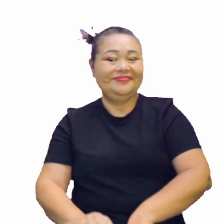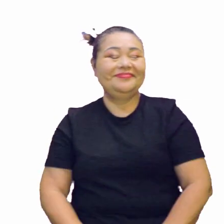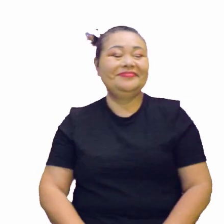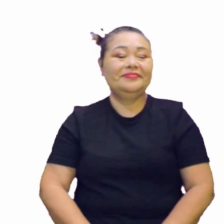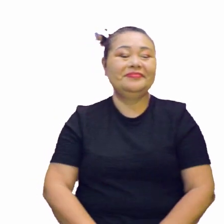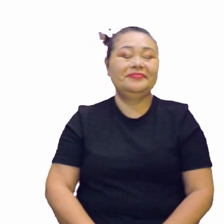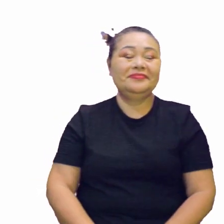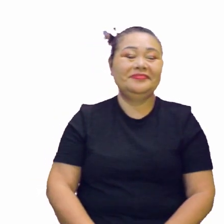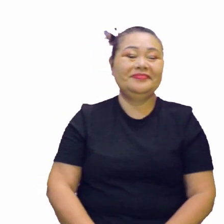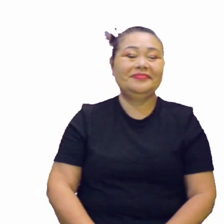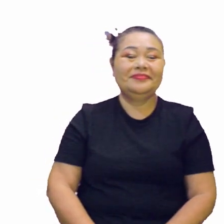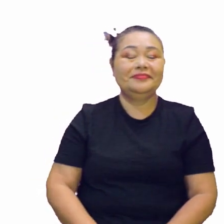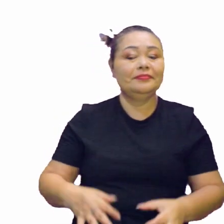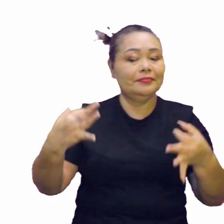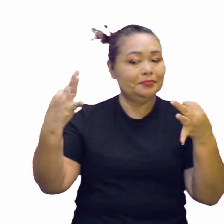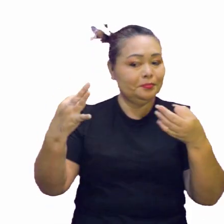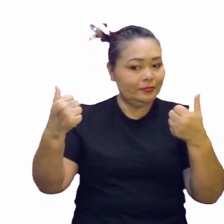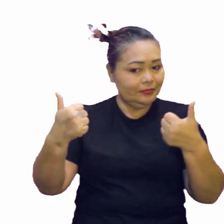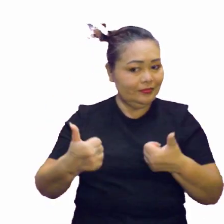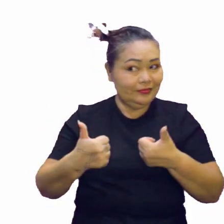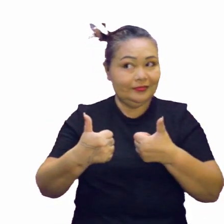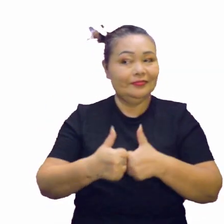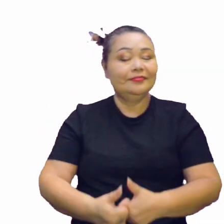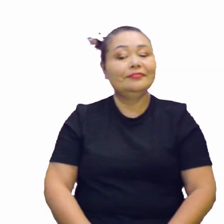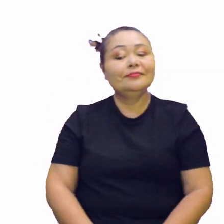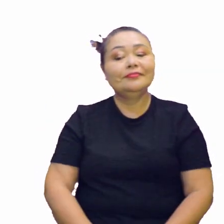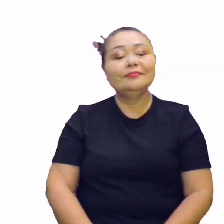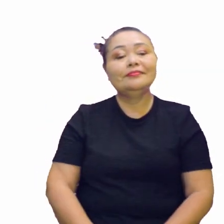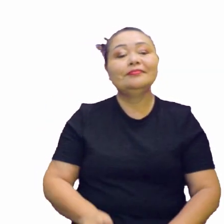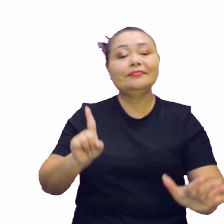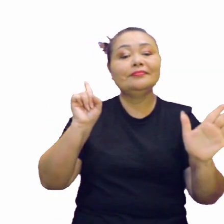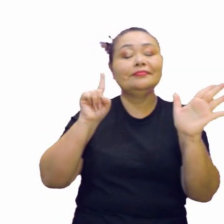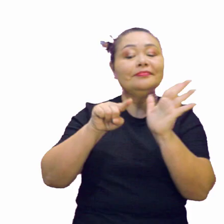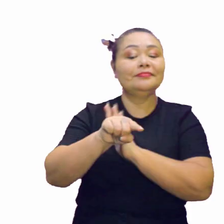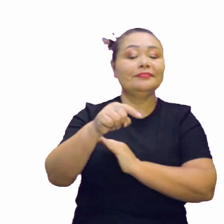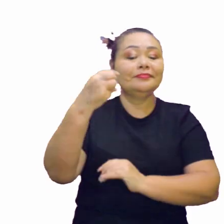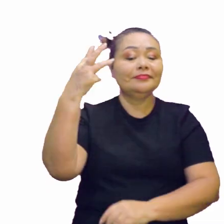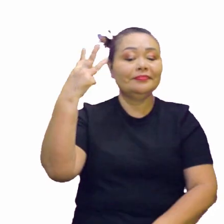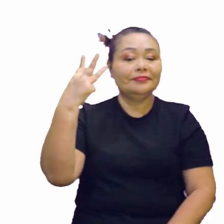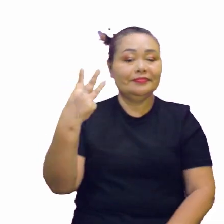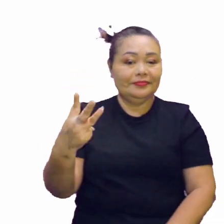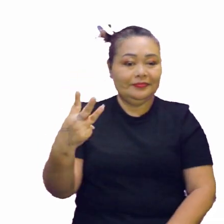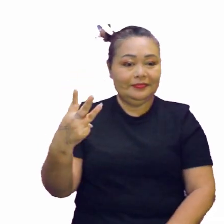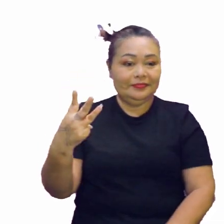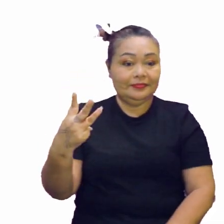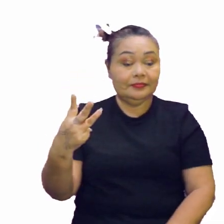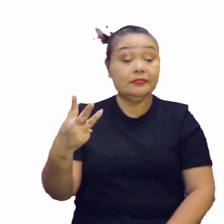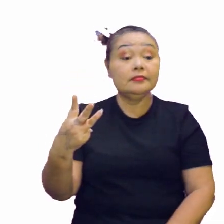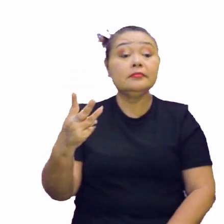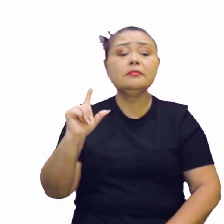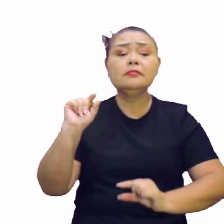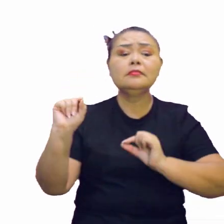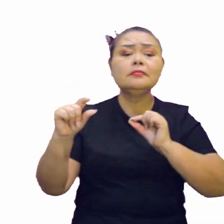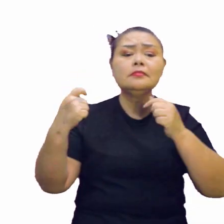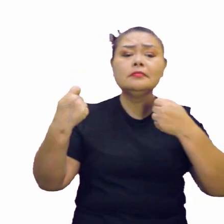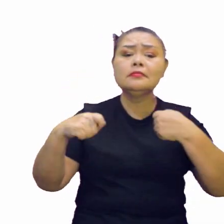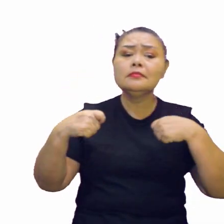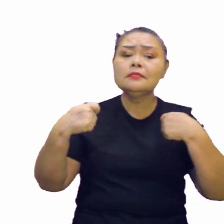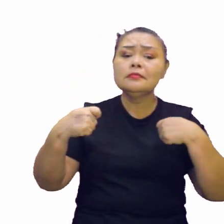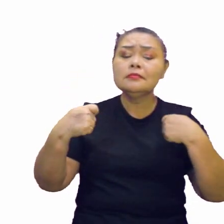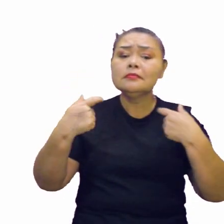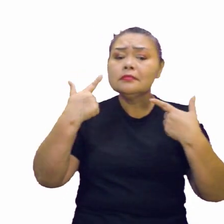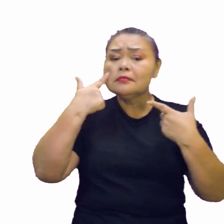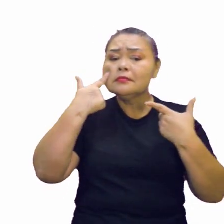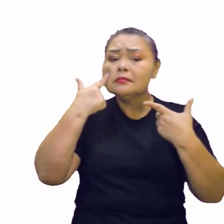Perfeito, professor. Questão de número 3. O que é necessário